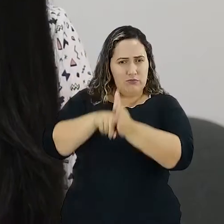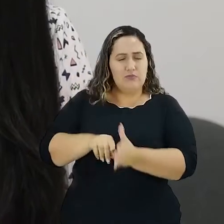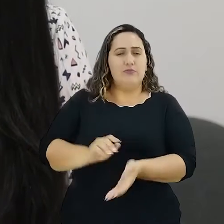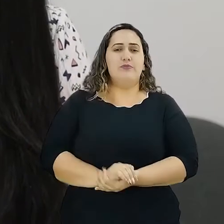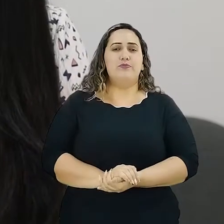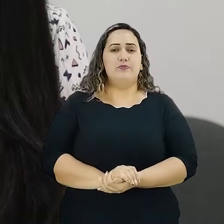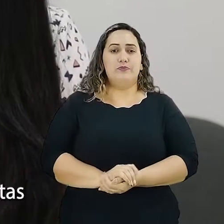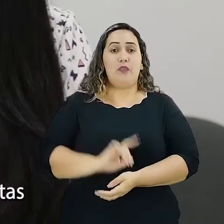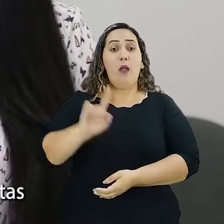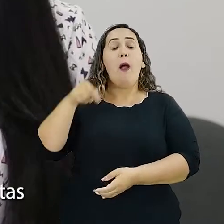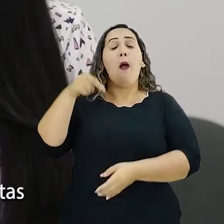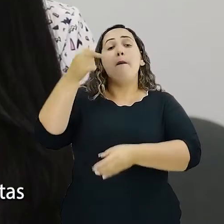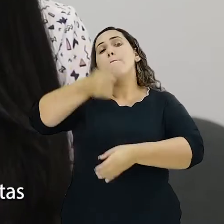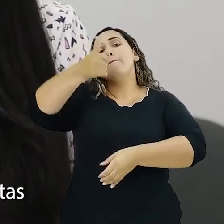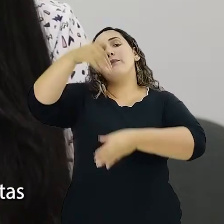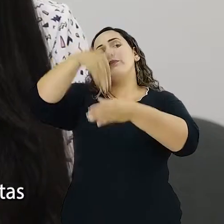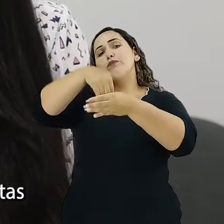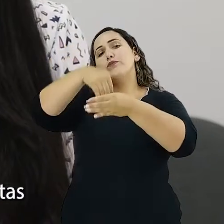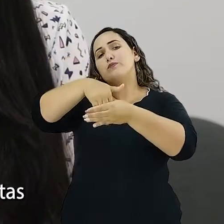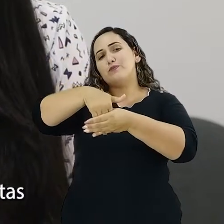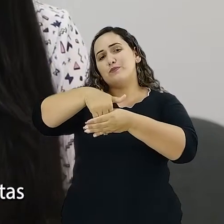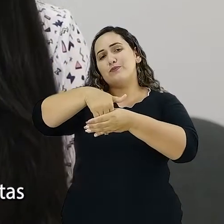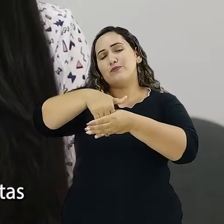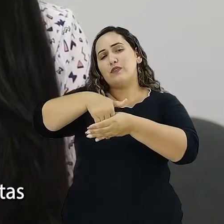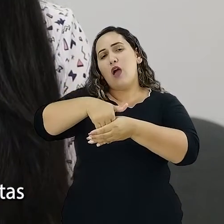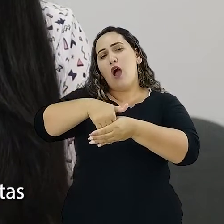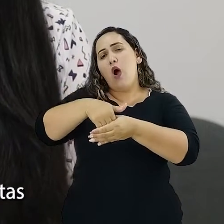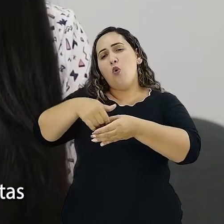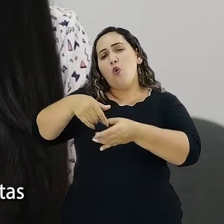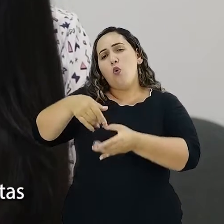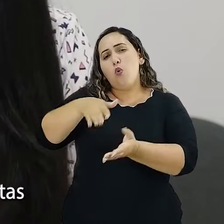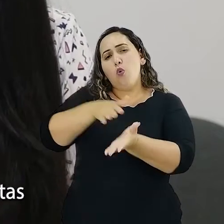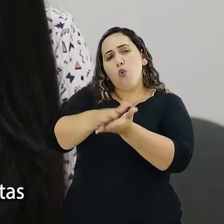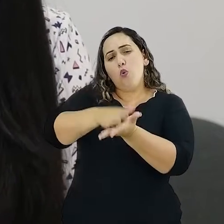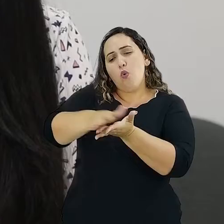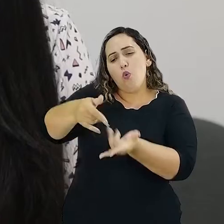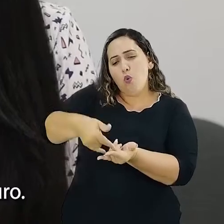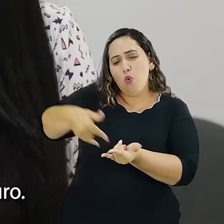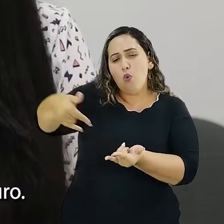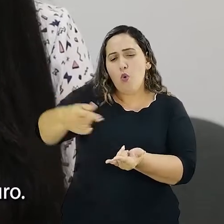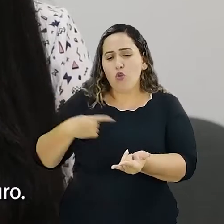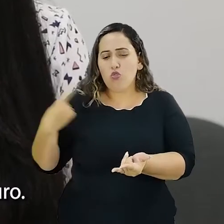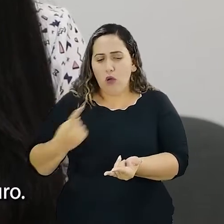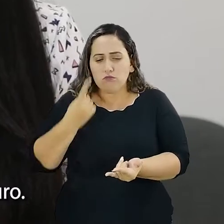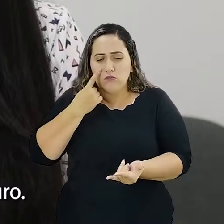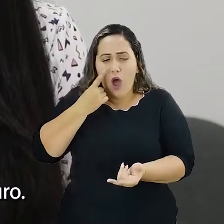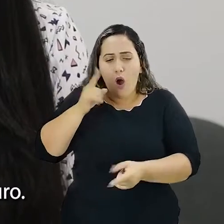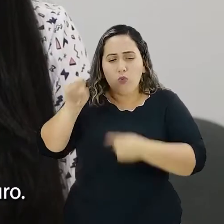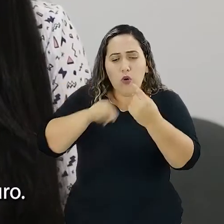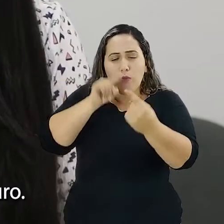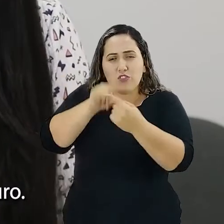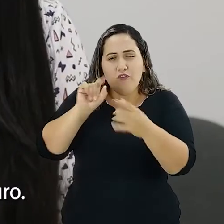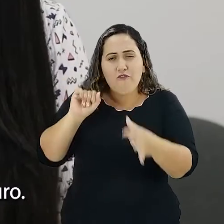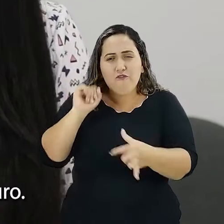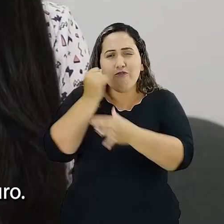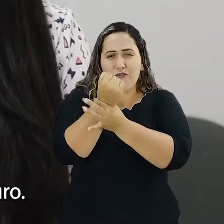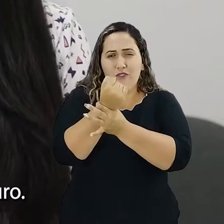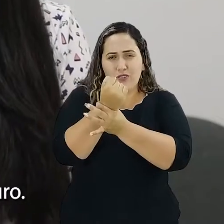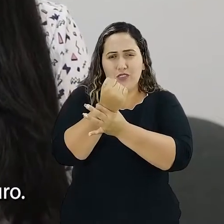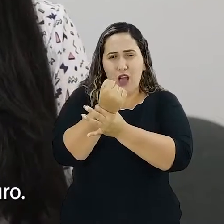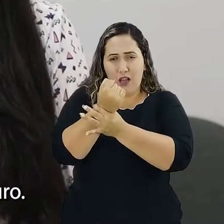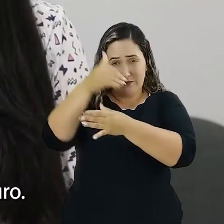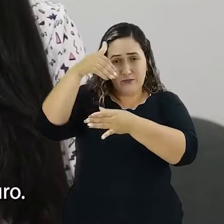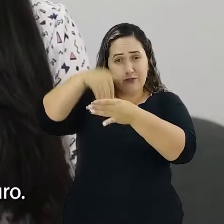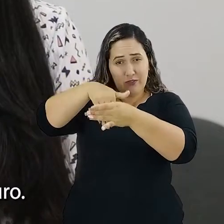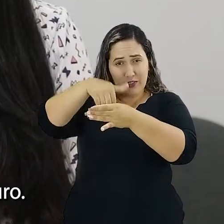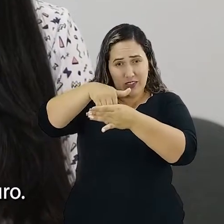Após esse primeiro turno, boletins de várias urnas são recolhidos pelo Tribunal de Contas com o objetivo de reforçar o quanto o